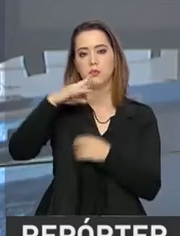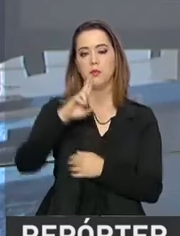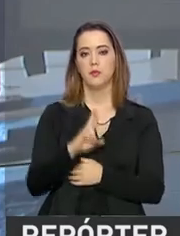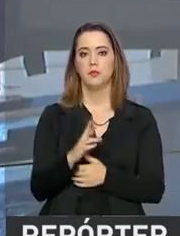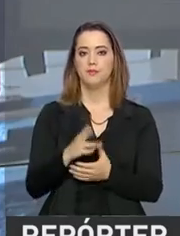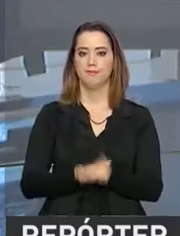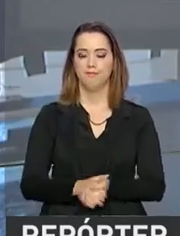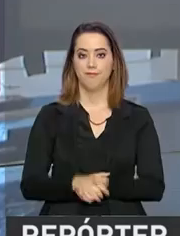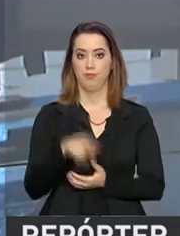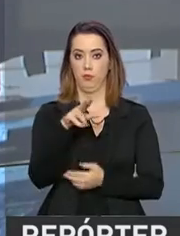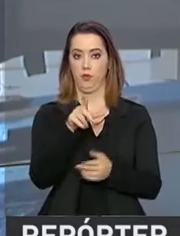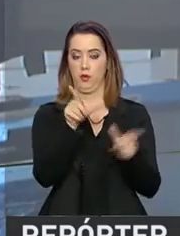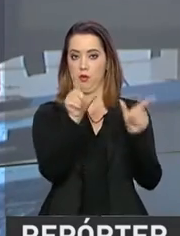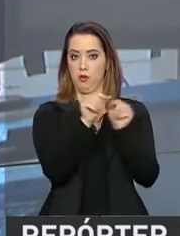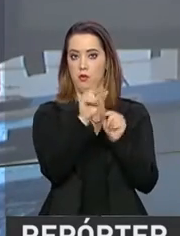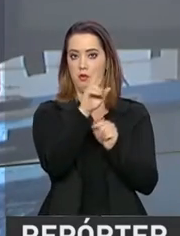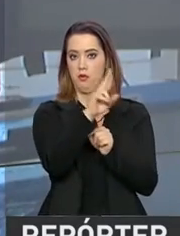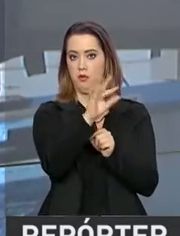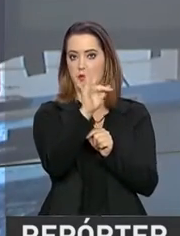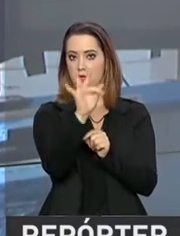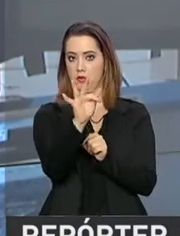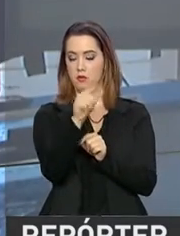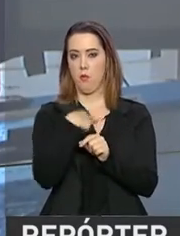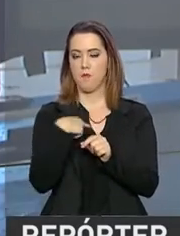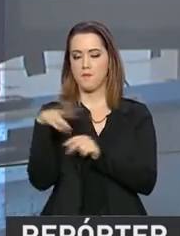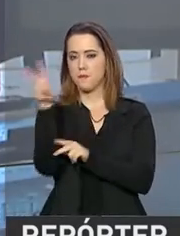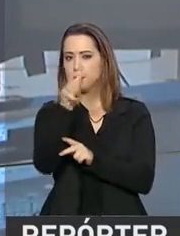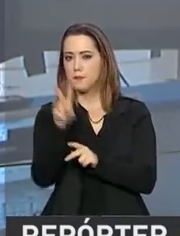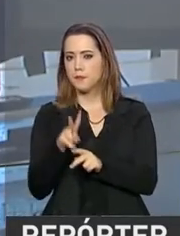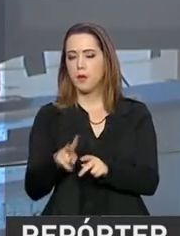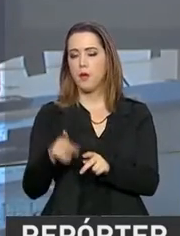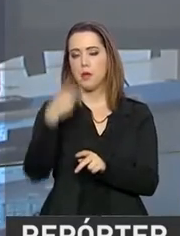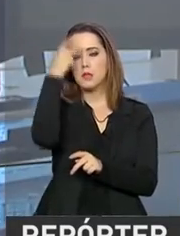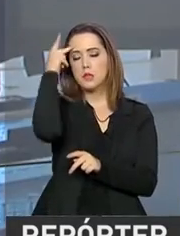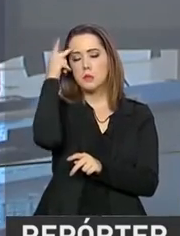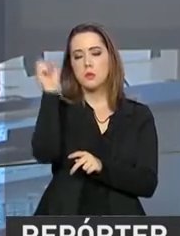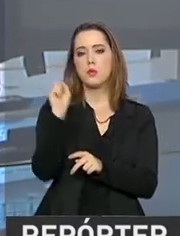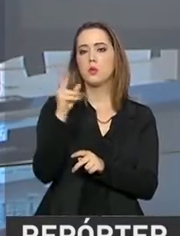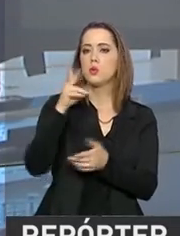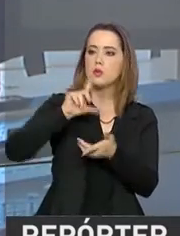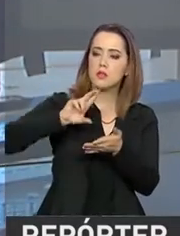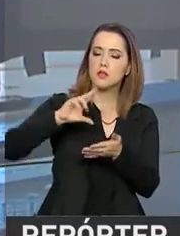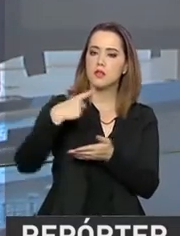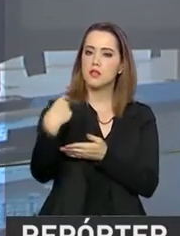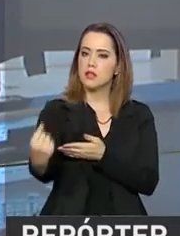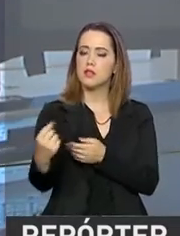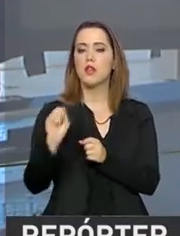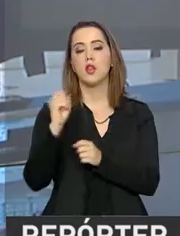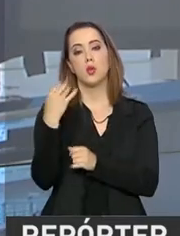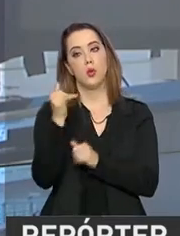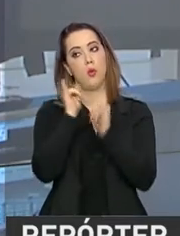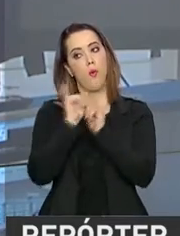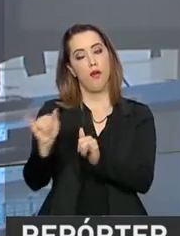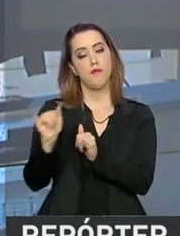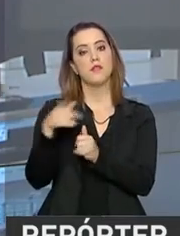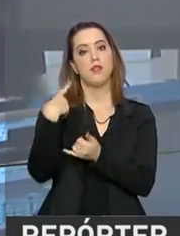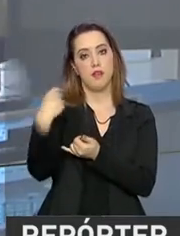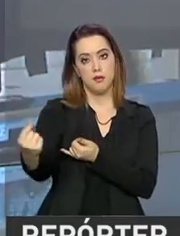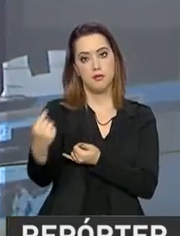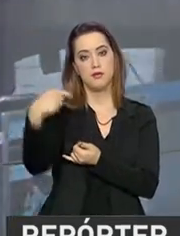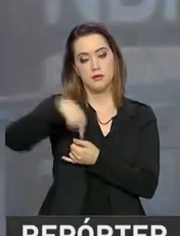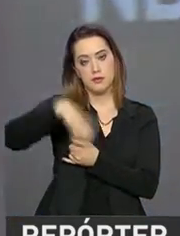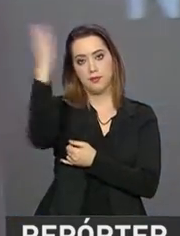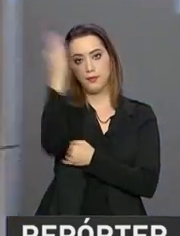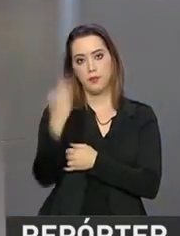a Receita Federal vai intensificar a fiscalização sobre quem saiu ou informou ter deixado o Brasil nos últimos anos o